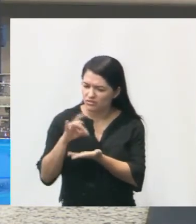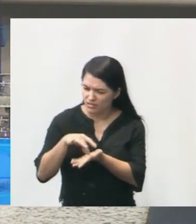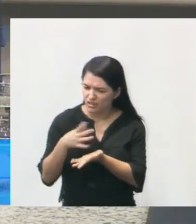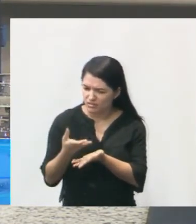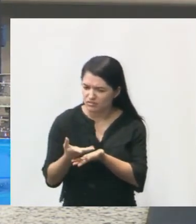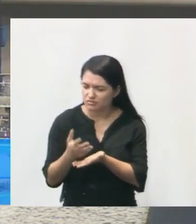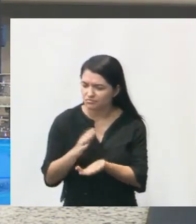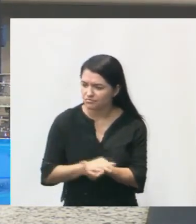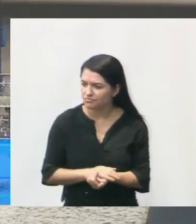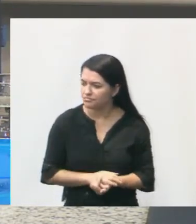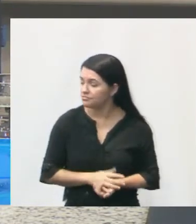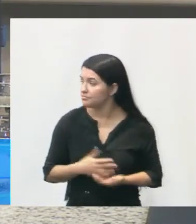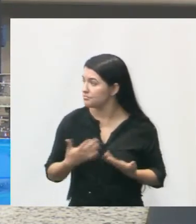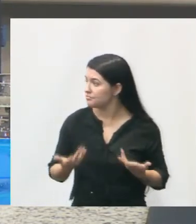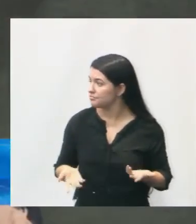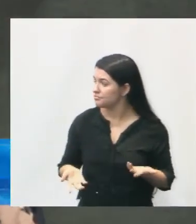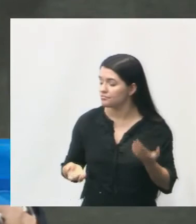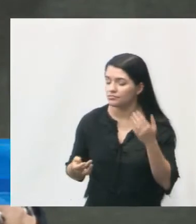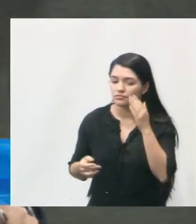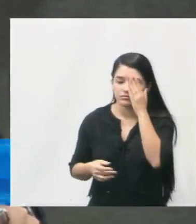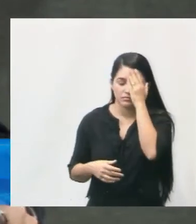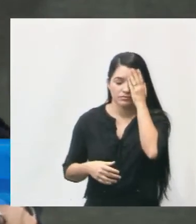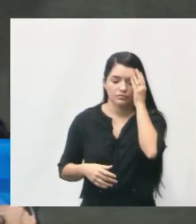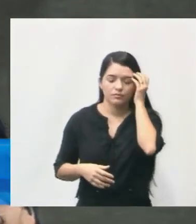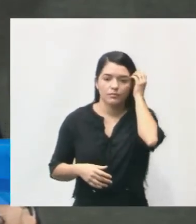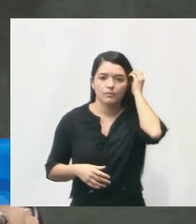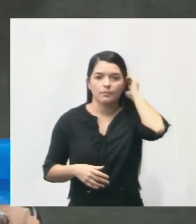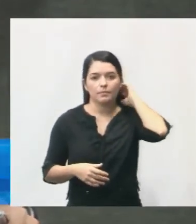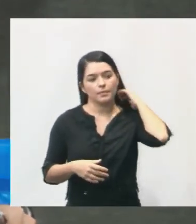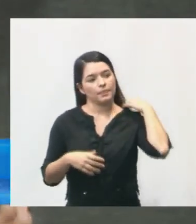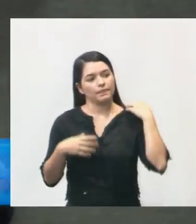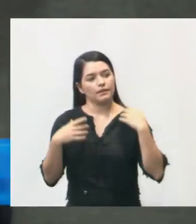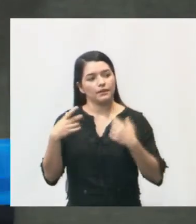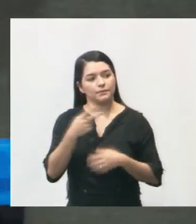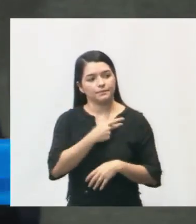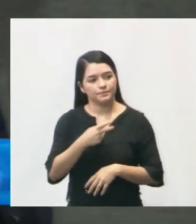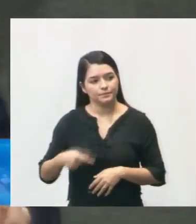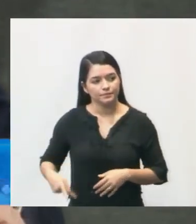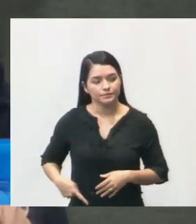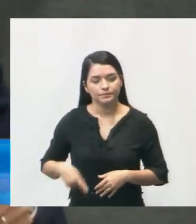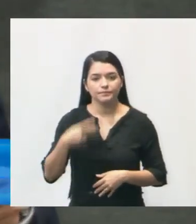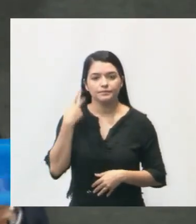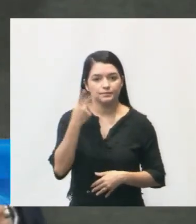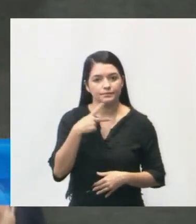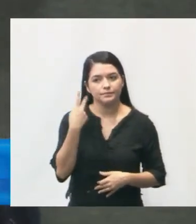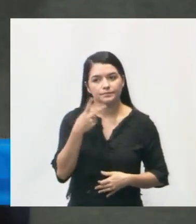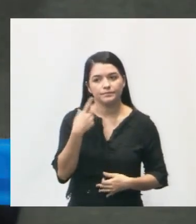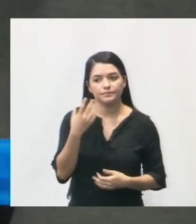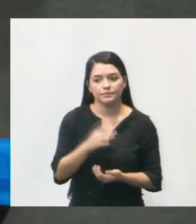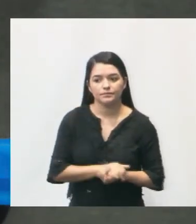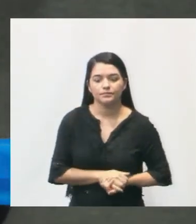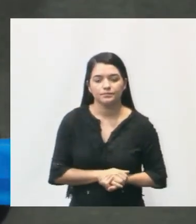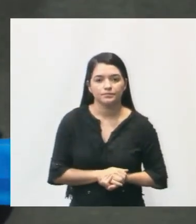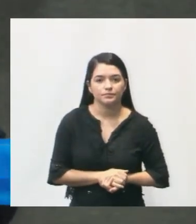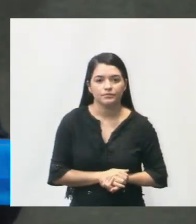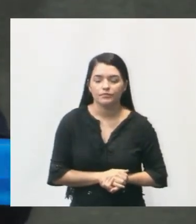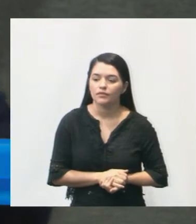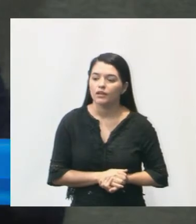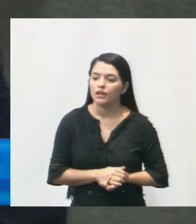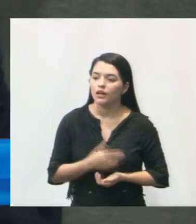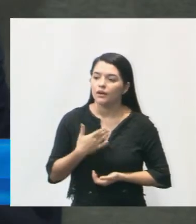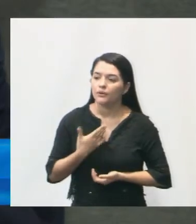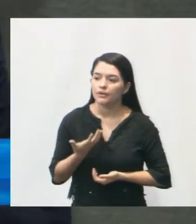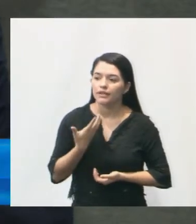Senhor presidente, senhores vereadores, Senhores vereadores, eu queria deixar